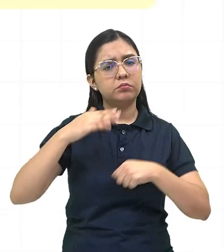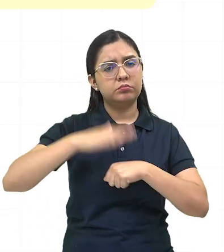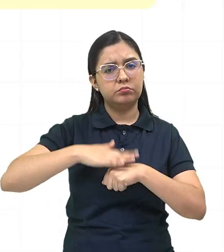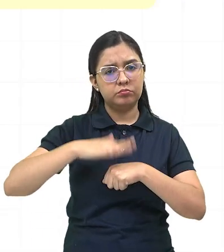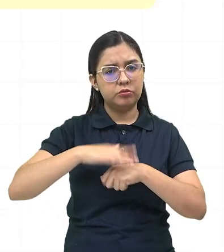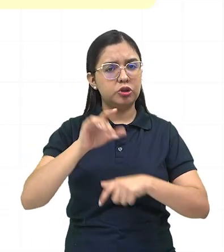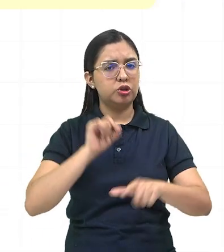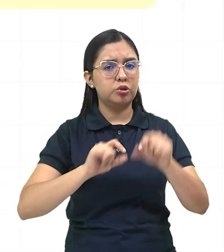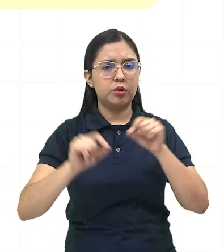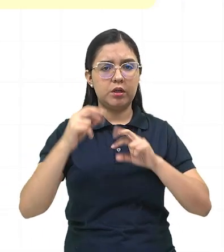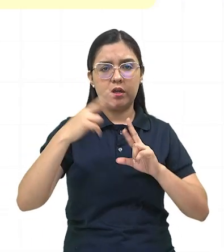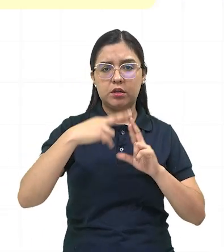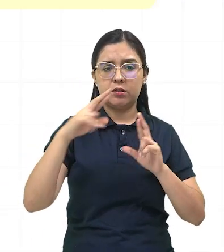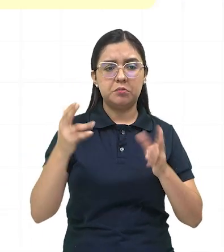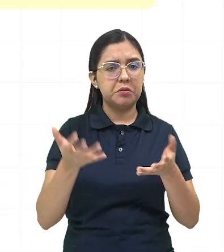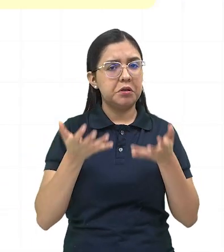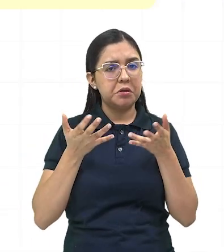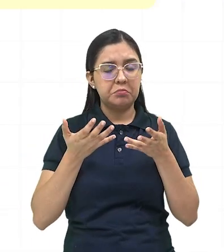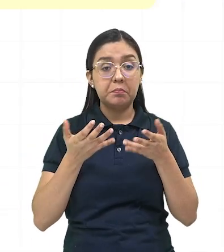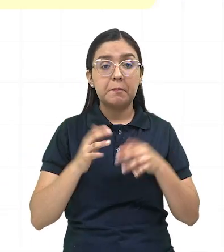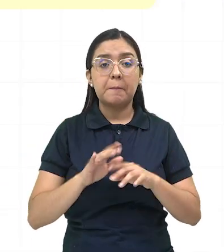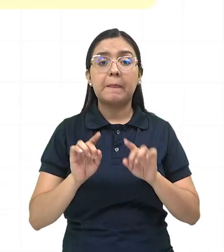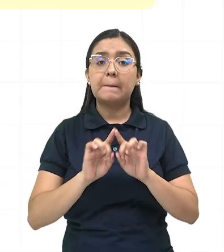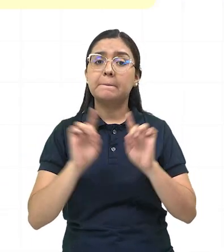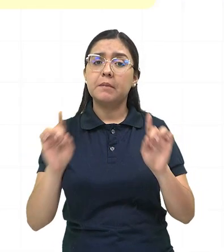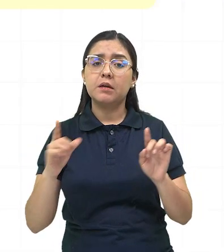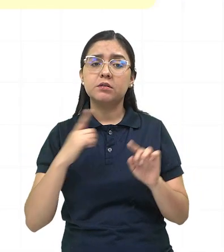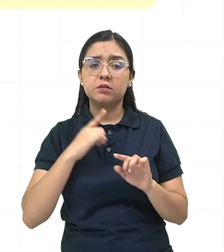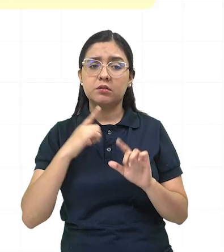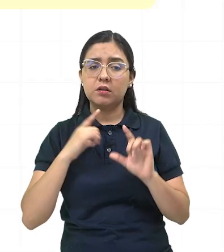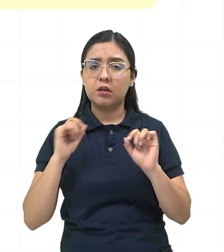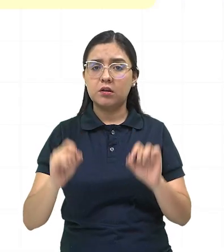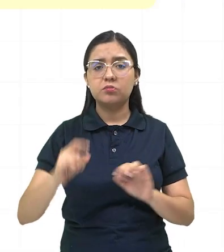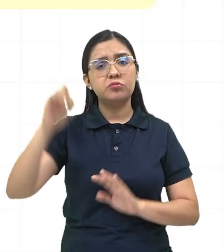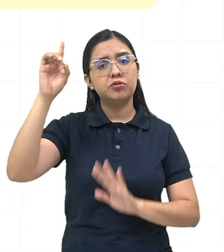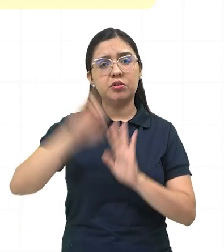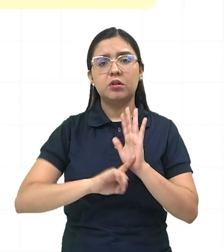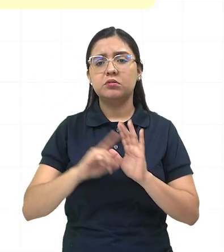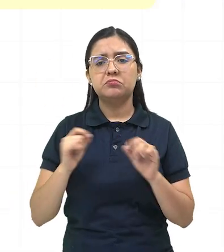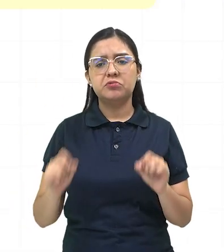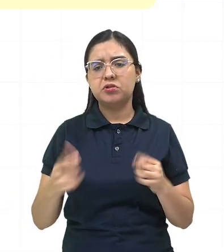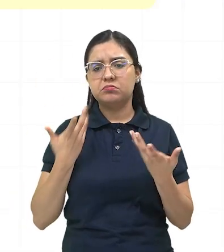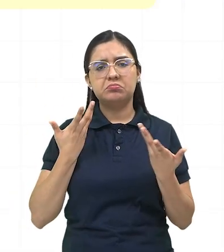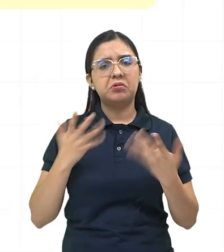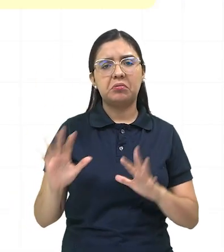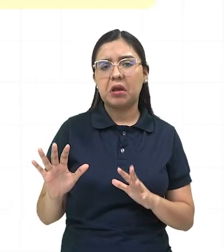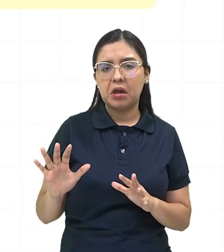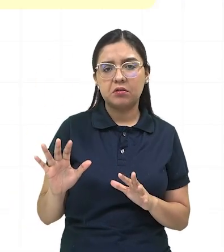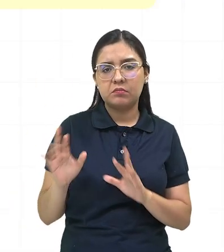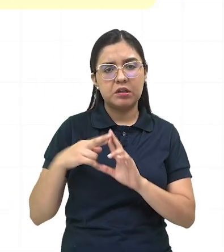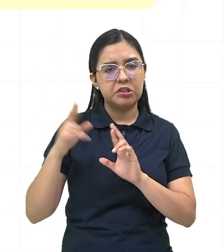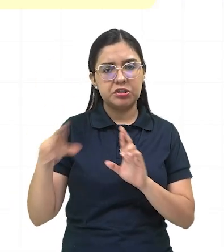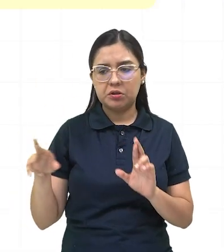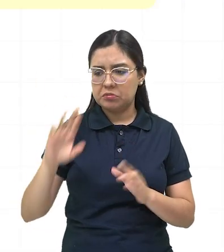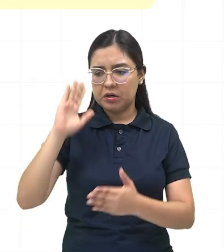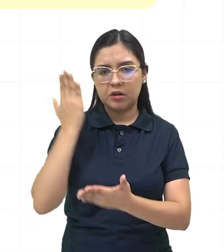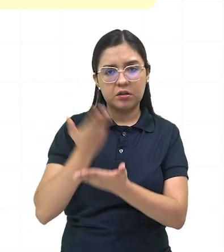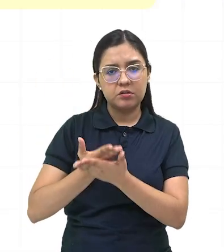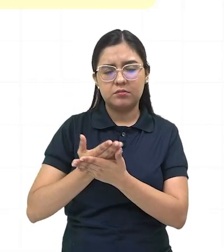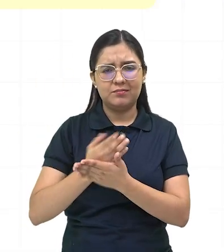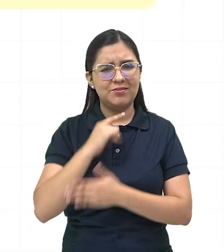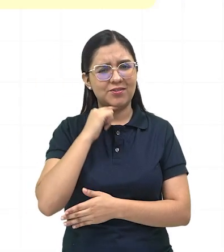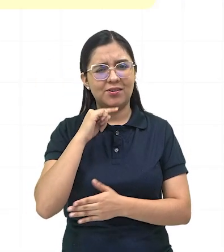que desejar, mas também tem o direito de não escolher religião alguma, de não acreditar em nada. Ninguém